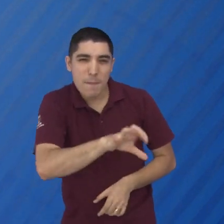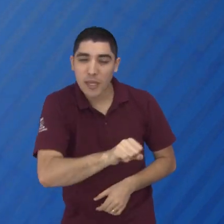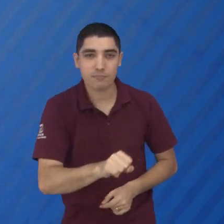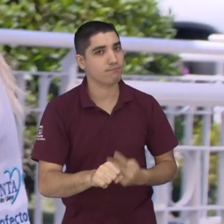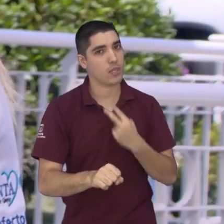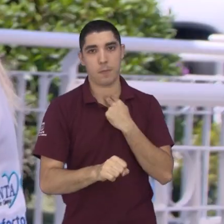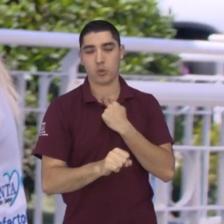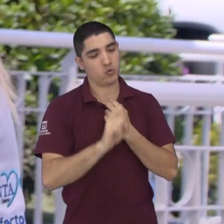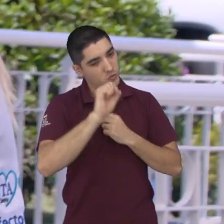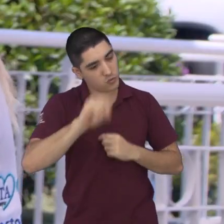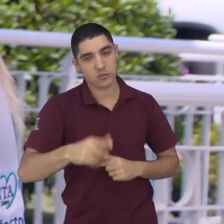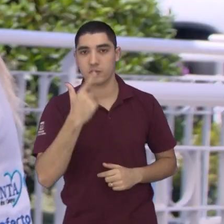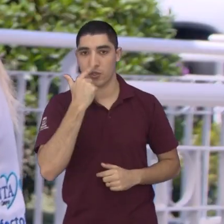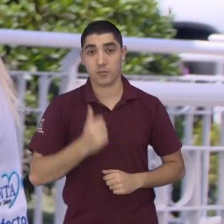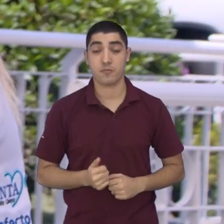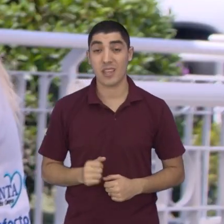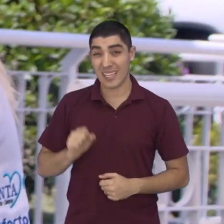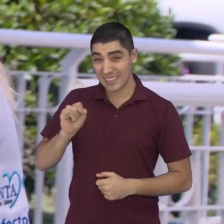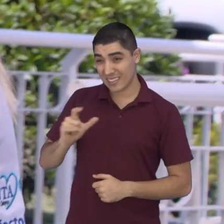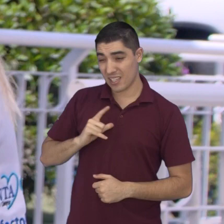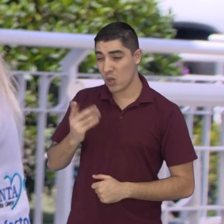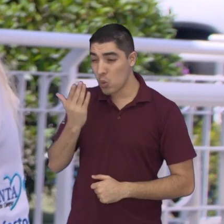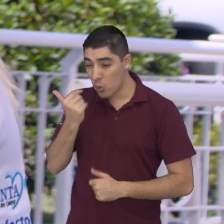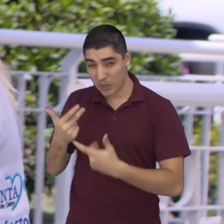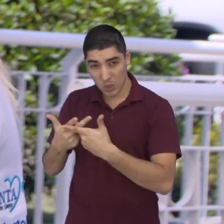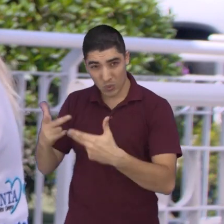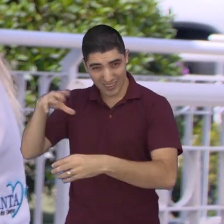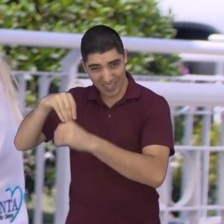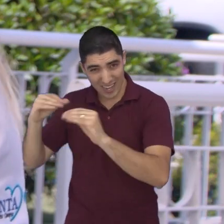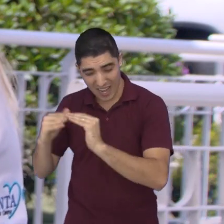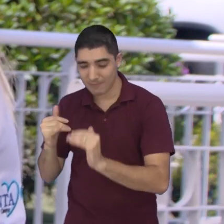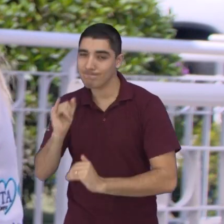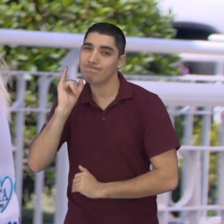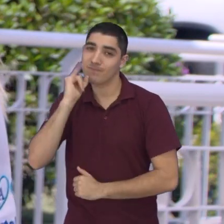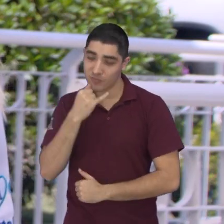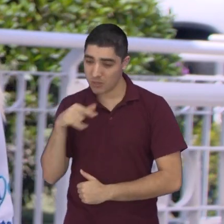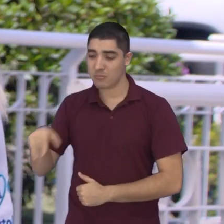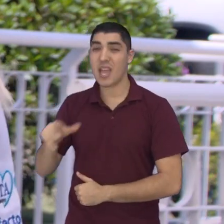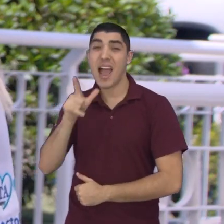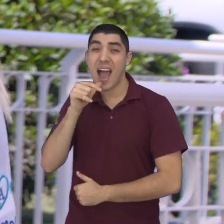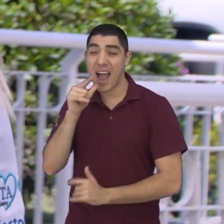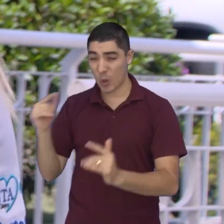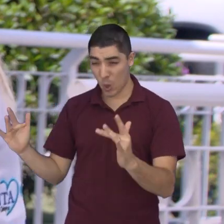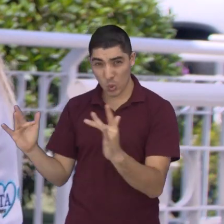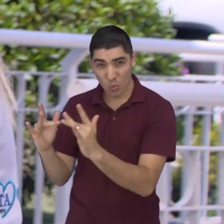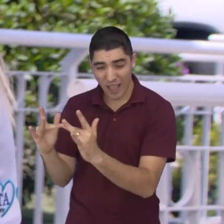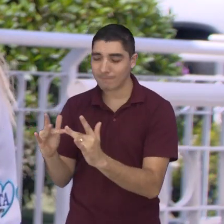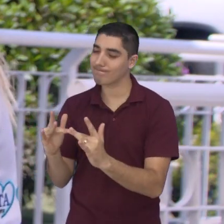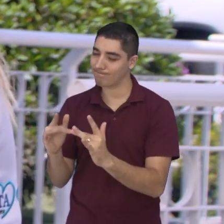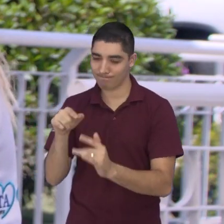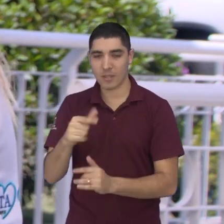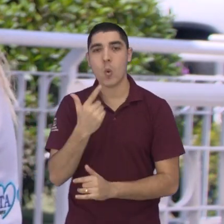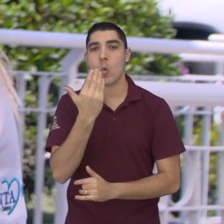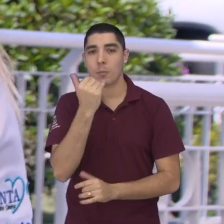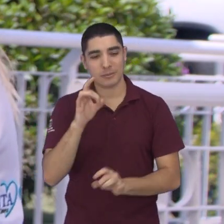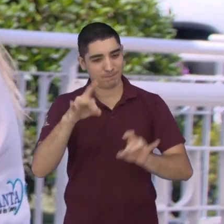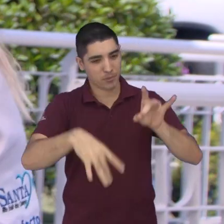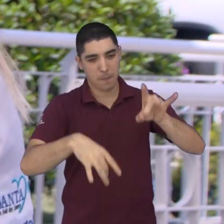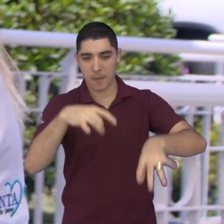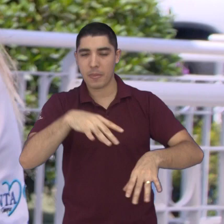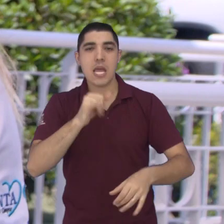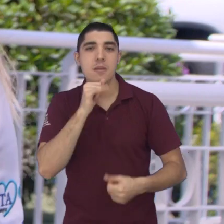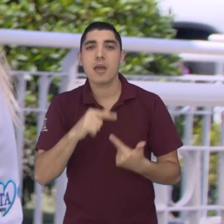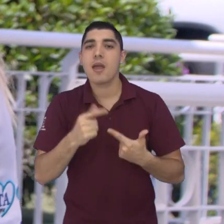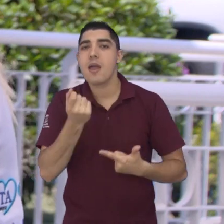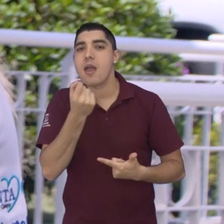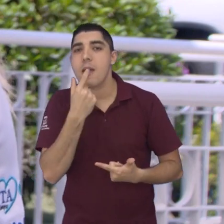reaproveitados se tiver na casa alimento tem que descartar todos os alimentos infelizmente que tiveram contato com essa água porque eles